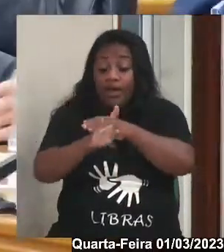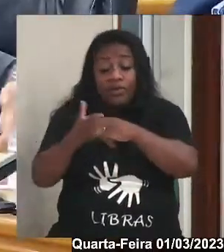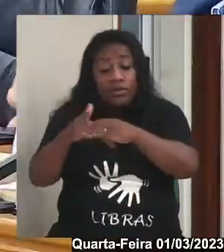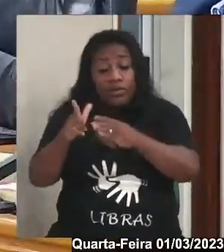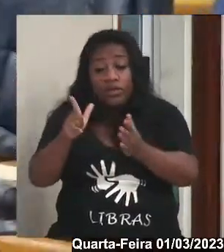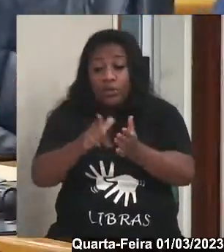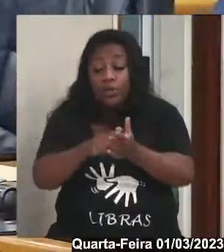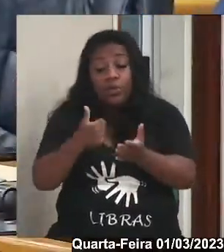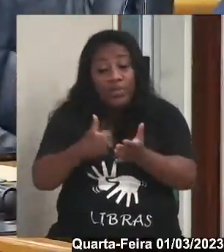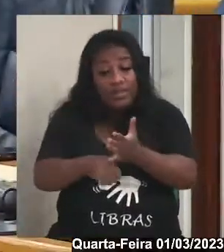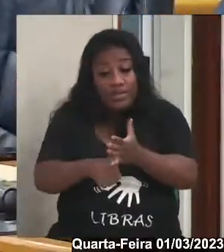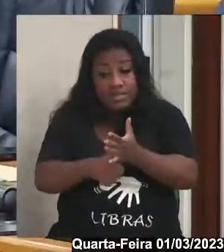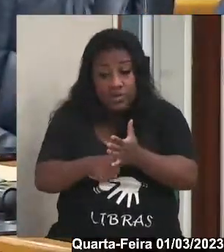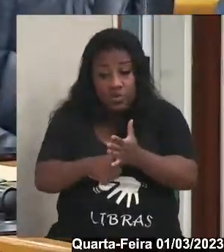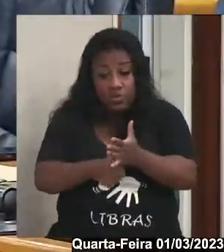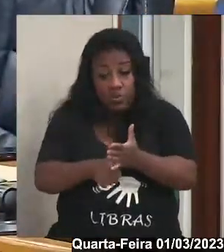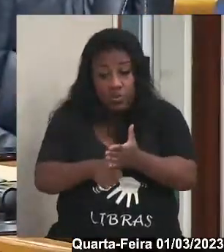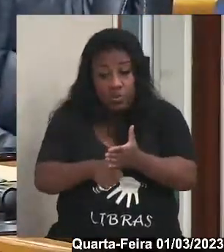têm documentação.